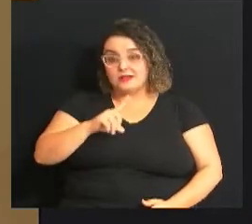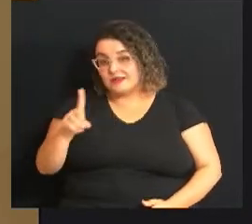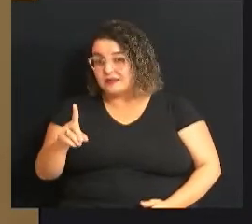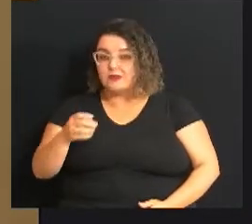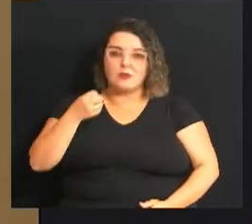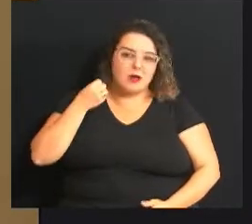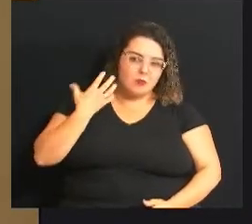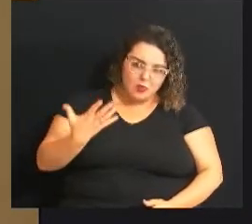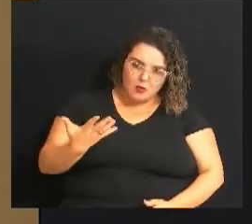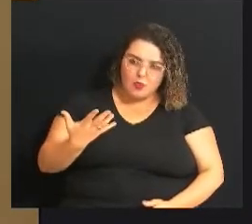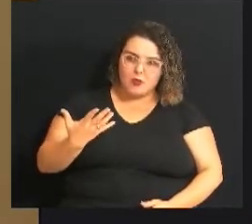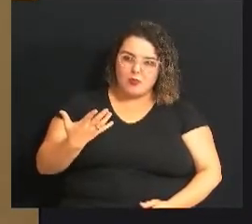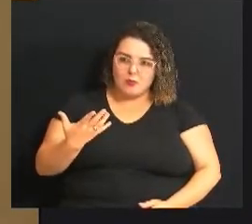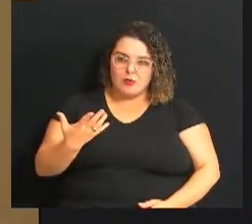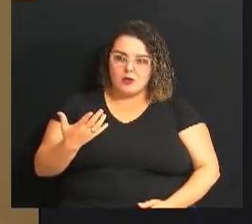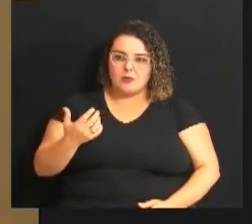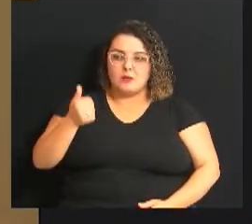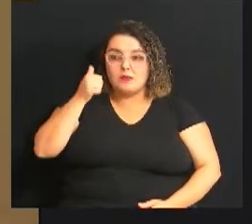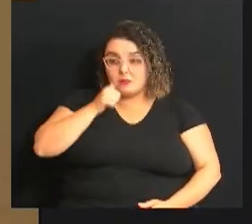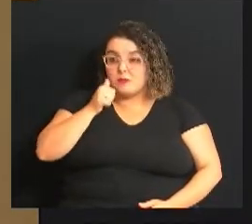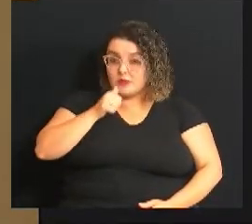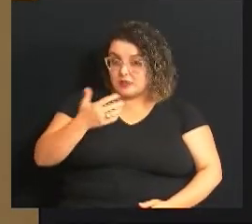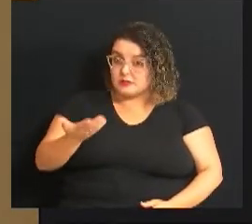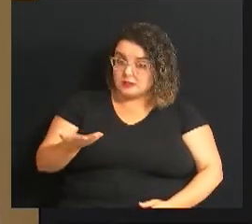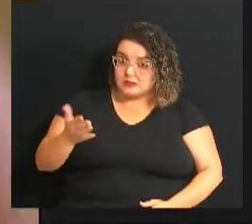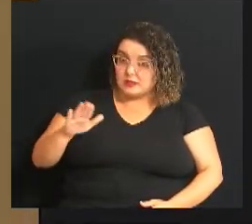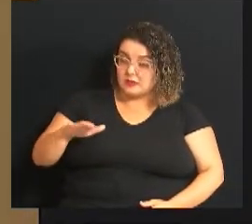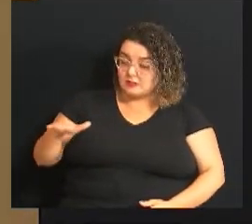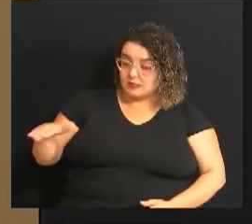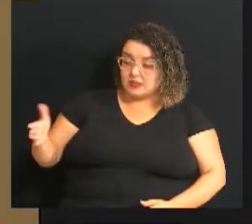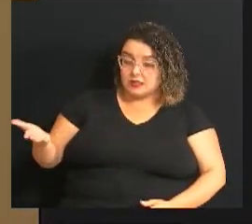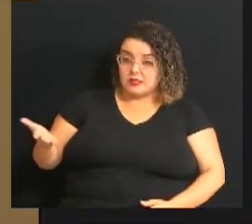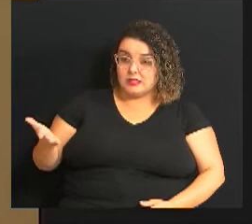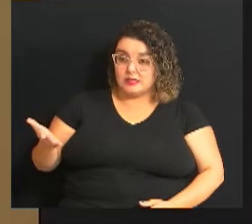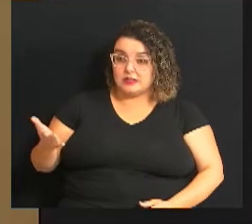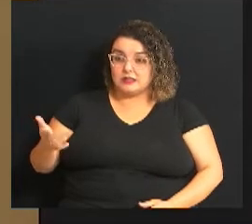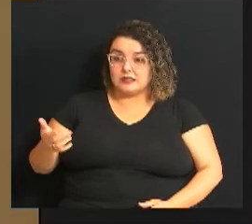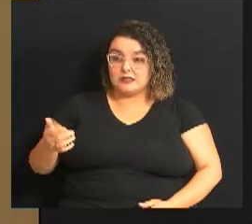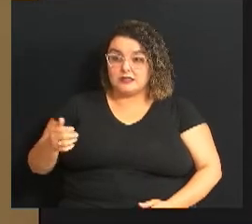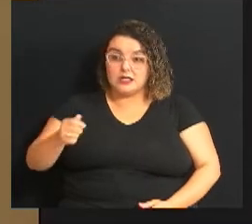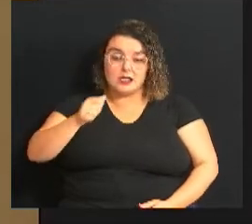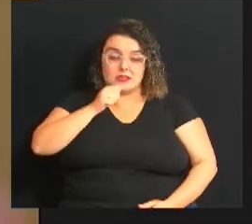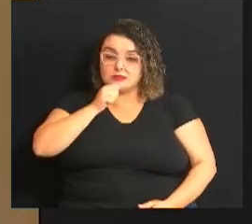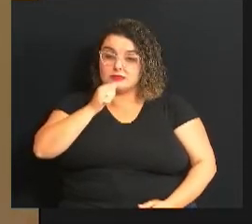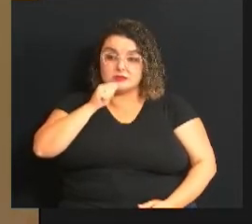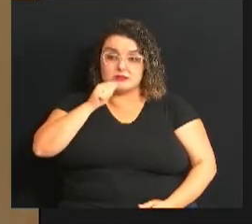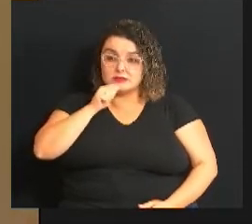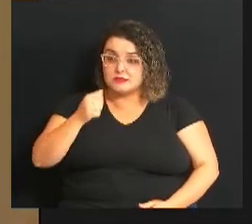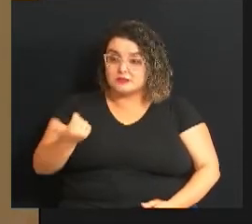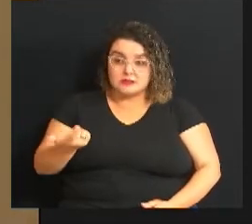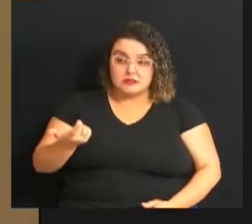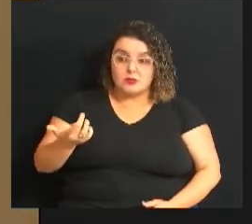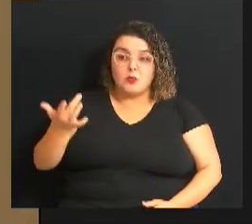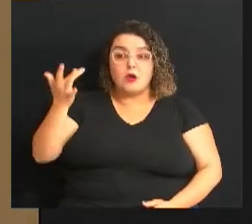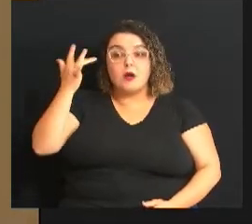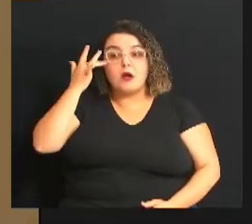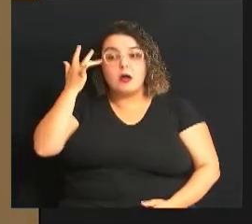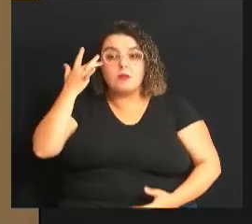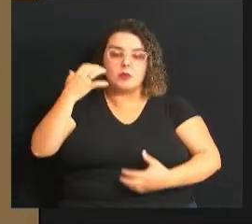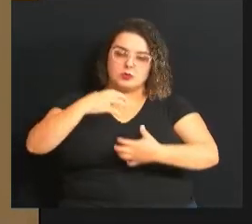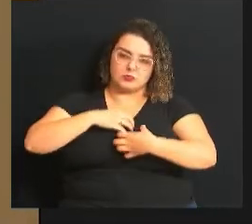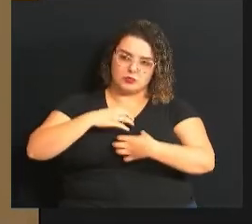interessante para essas meninas, né? Que muitas ainda não têm um amadurecimento emocional